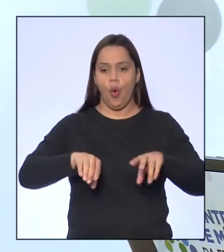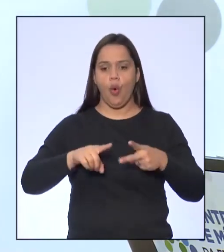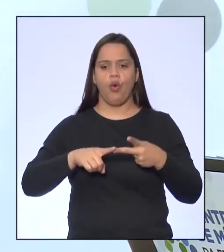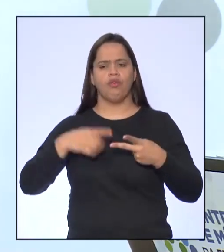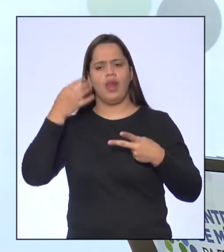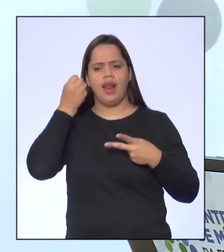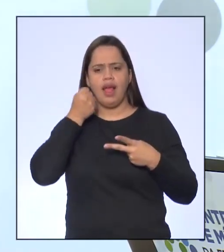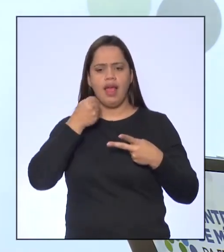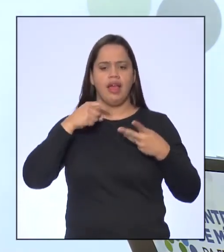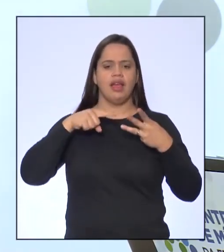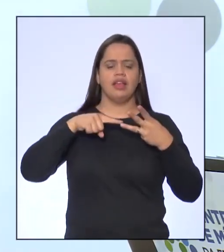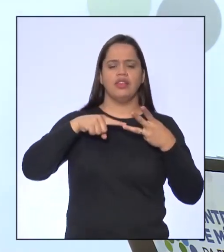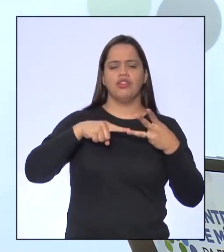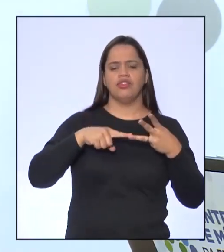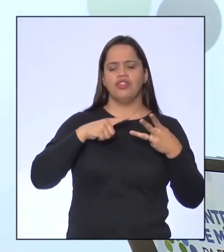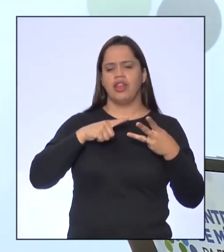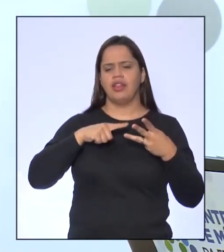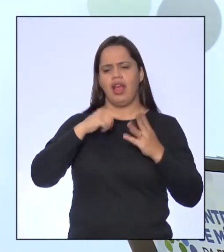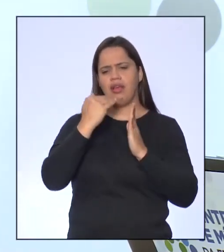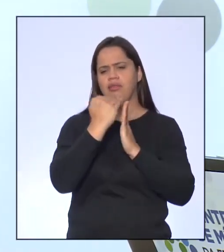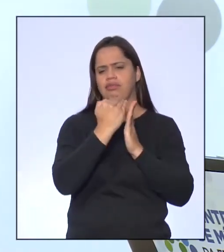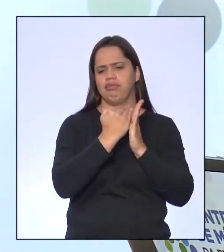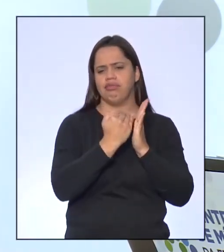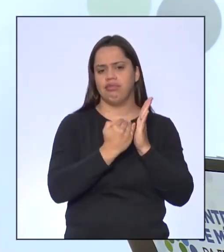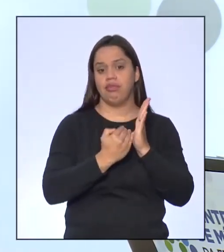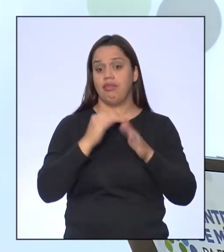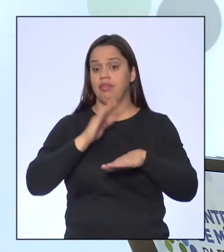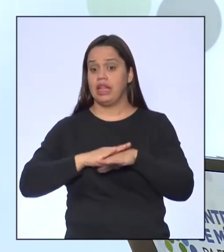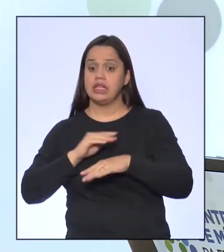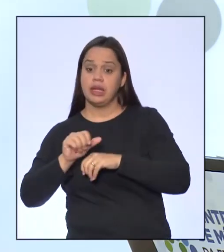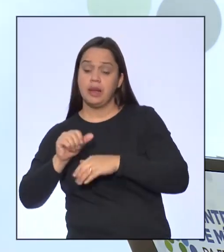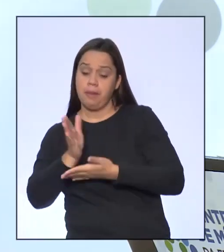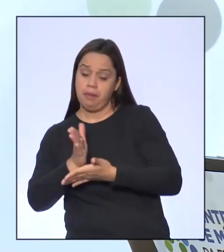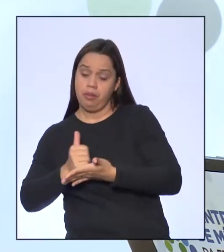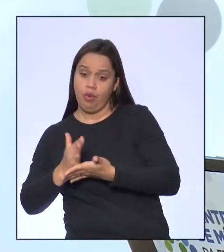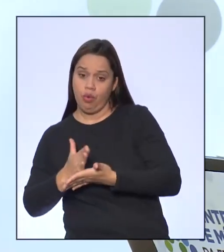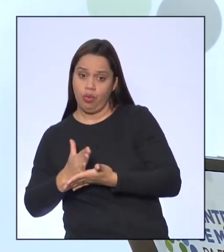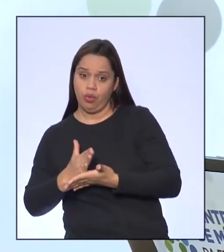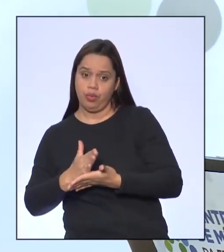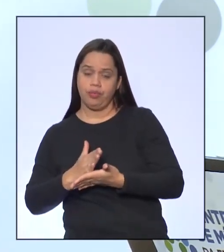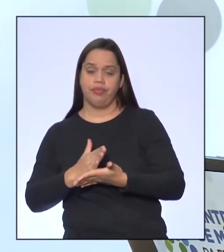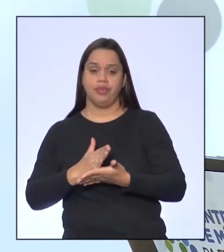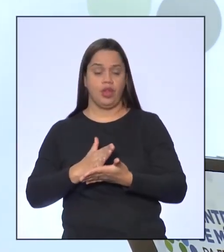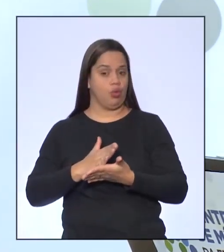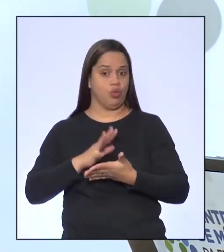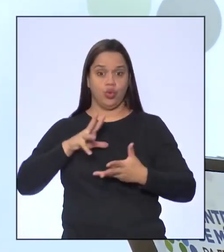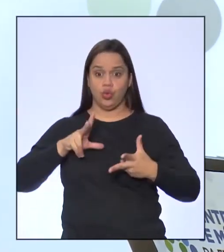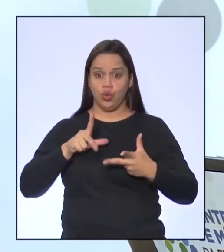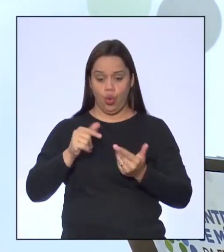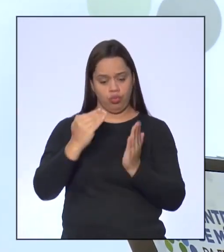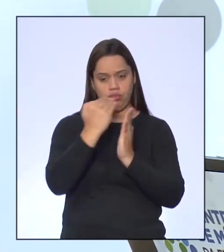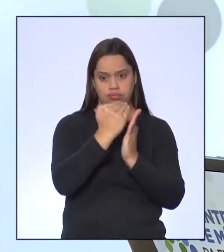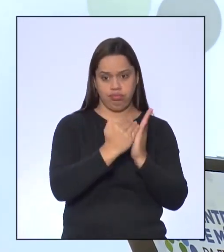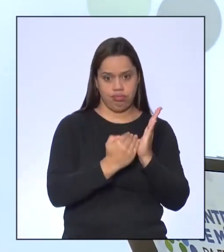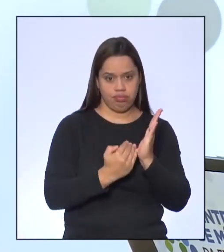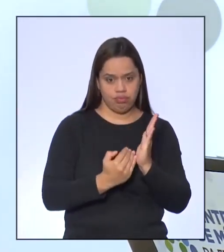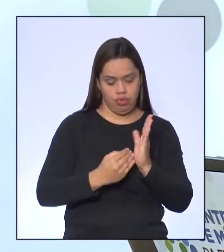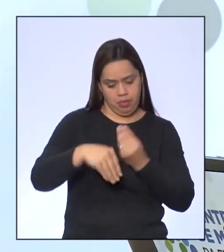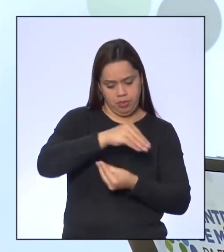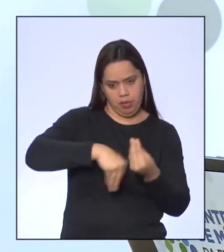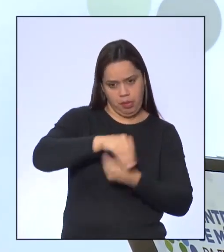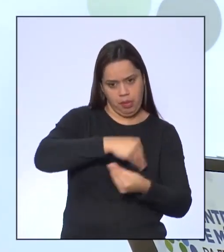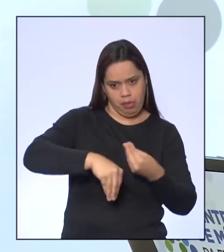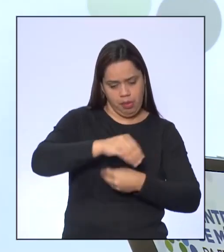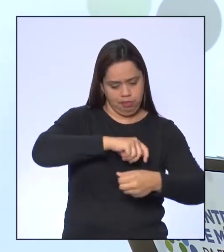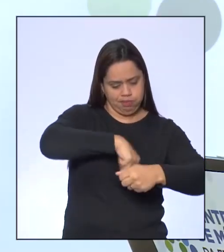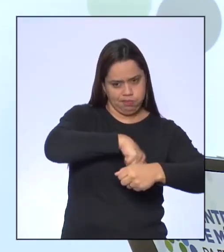eu tenho os ingredientes para fazer um bolo e depois esses ingredientes misturados, eles vão se transformar numa outra